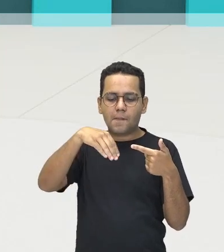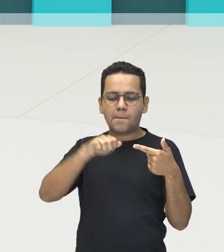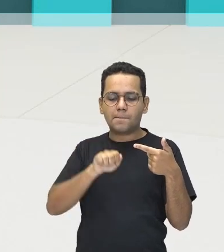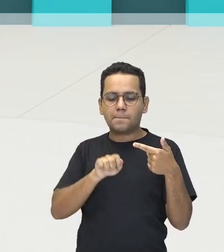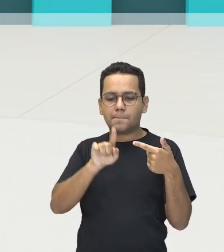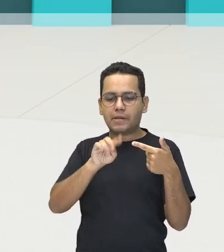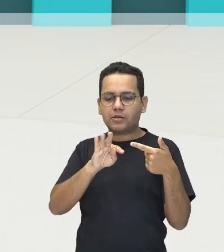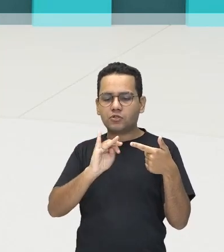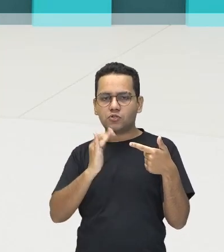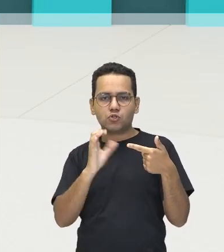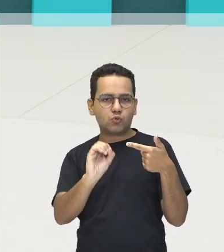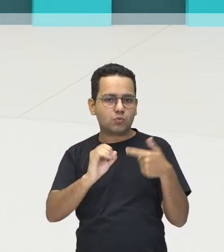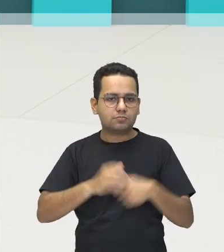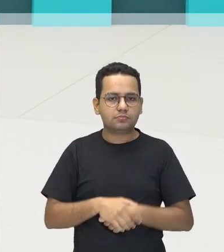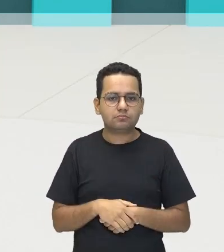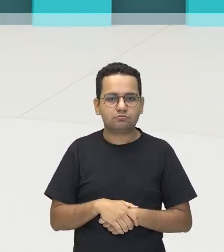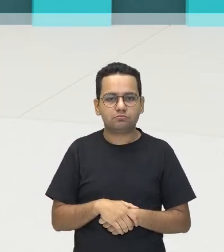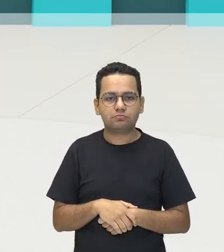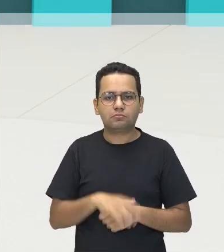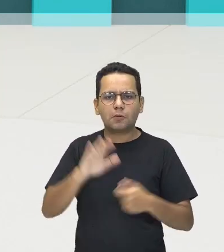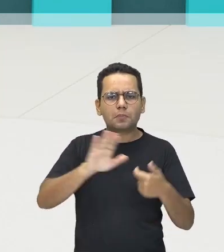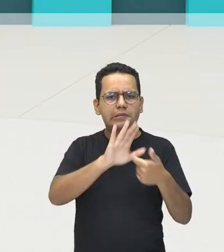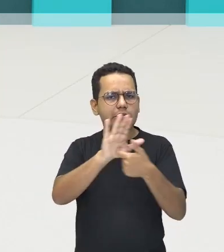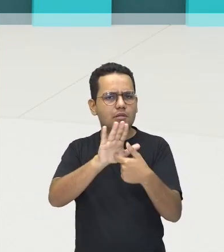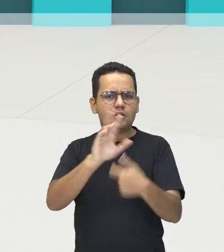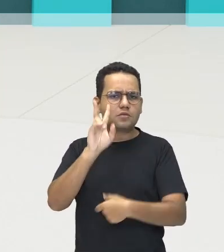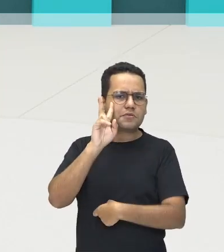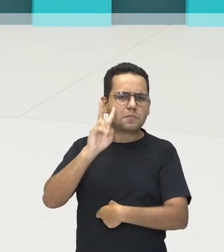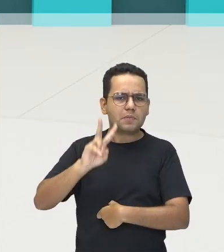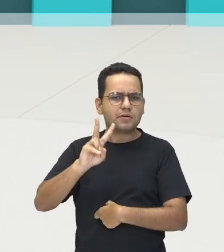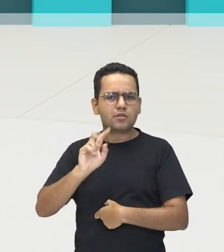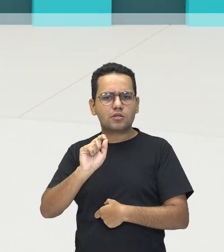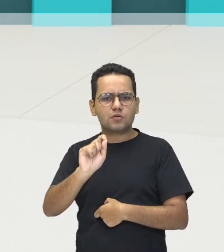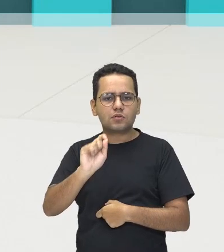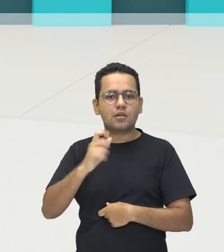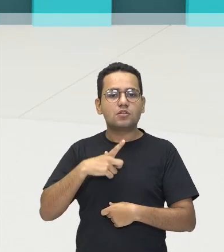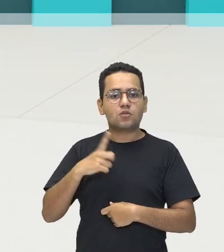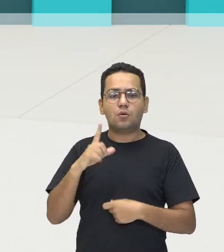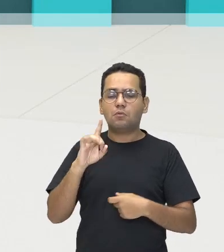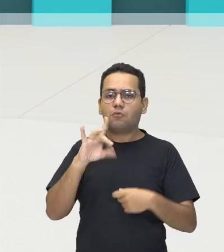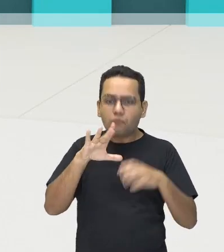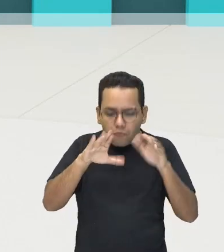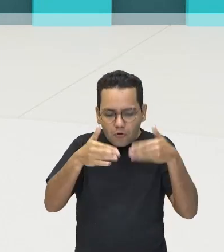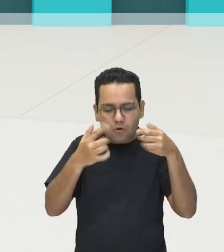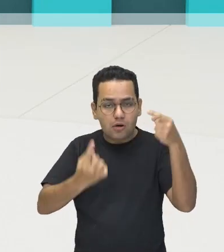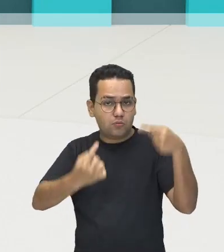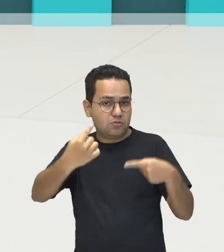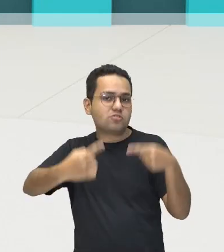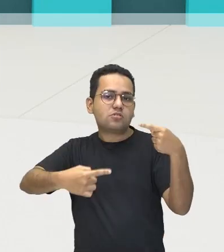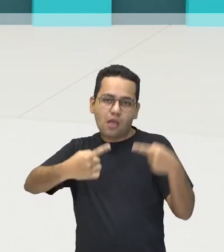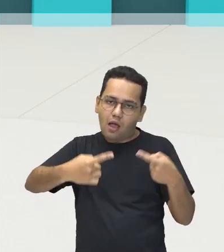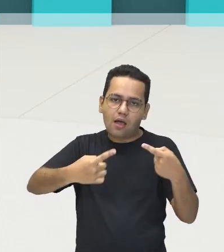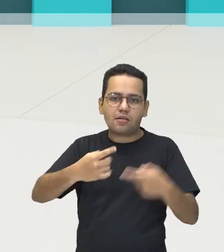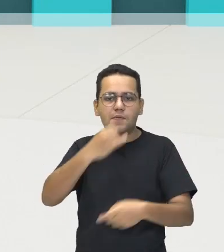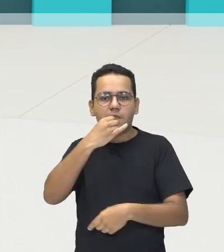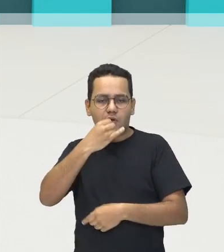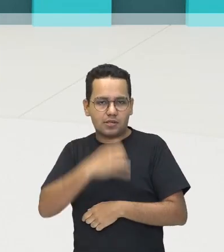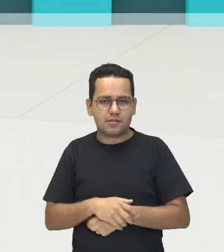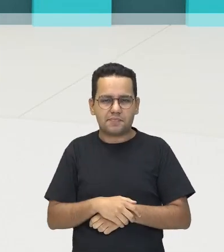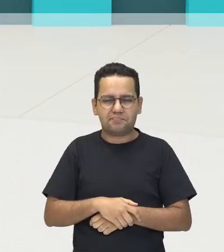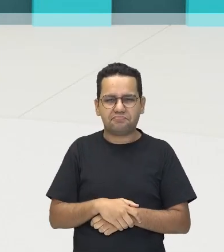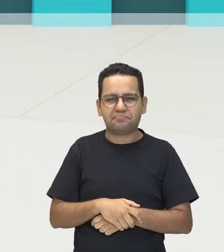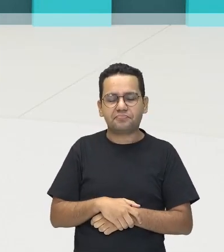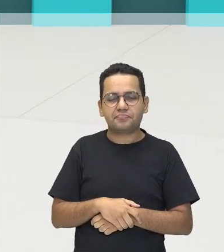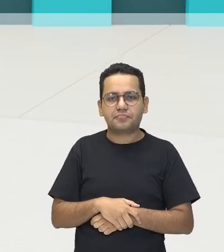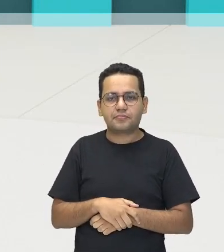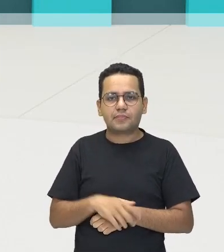Vai apresentar uma história, só que essa história vai acontecer por meio de um diálogo. Então, eu apresento, por exemplo, Romeu e Julieta, eu acho que você conhece, e